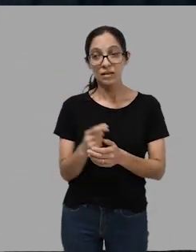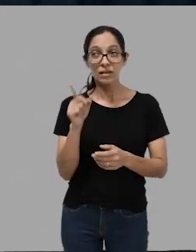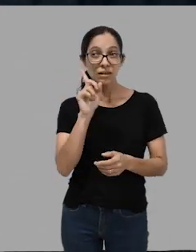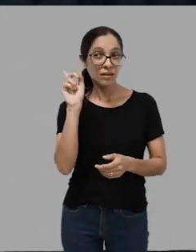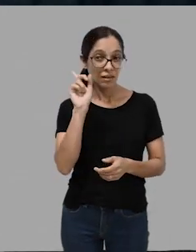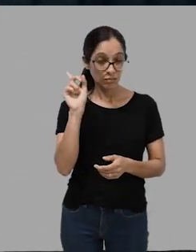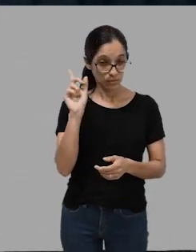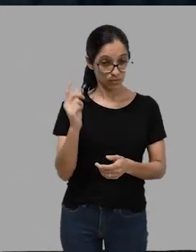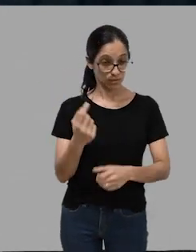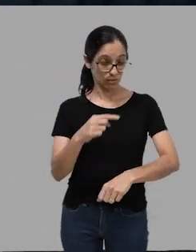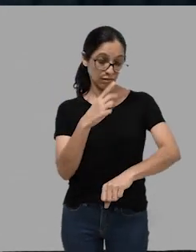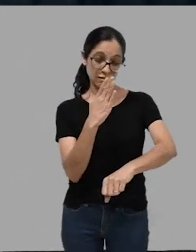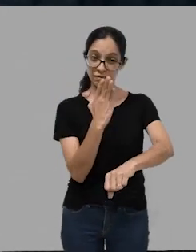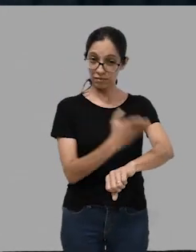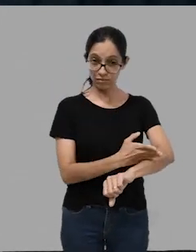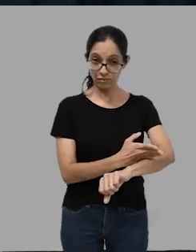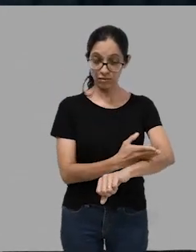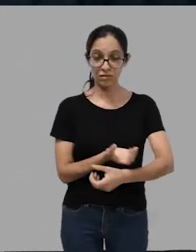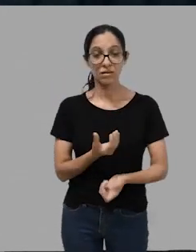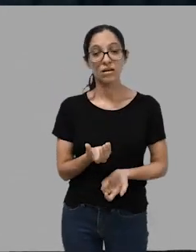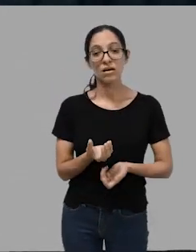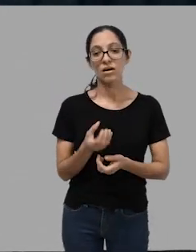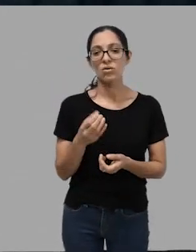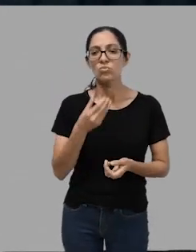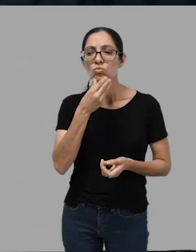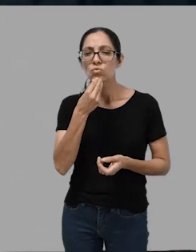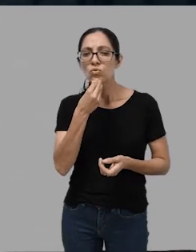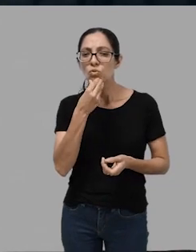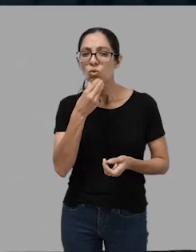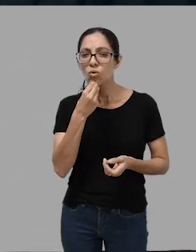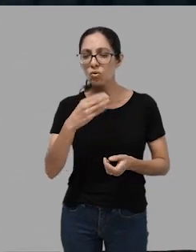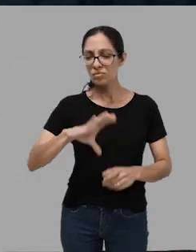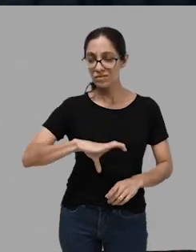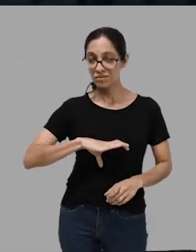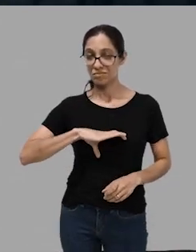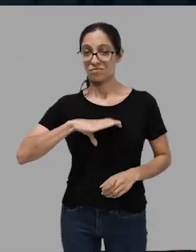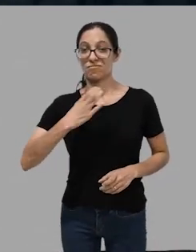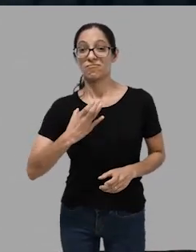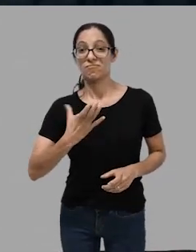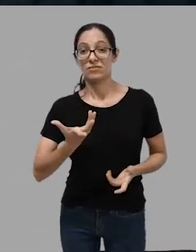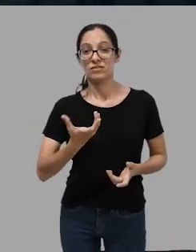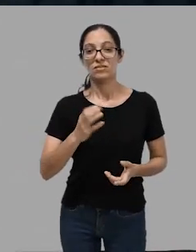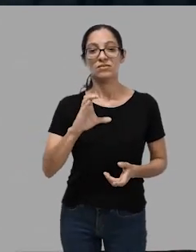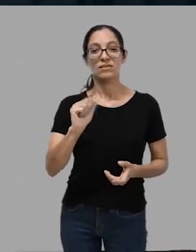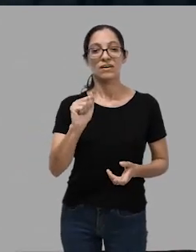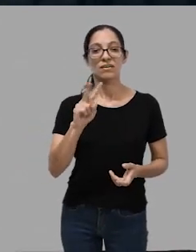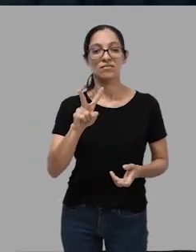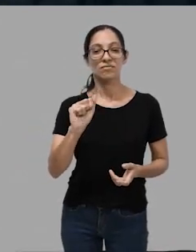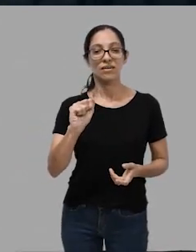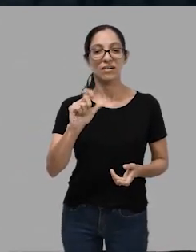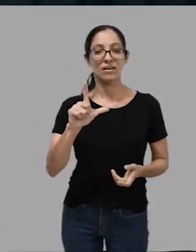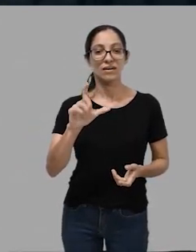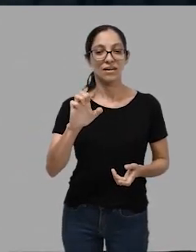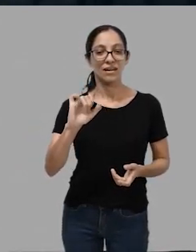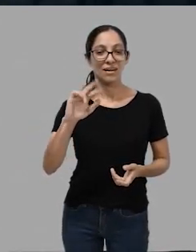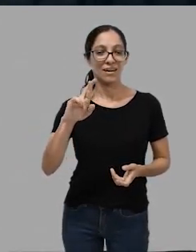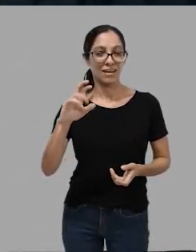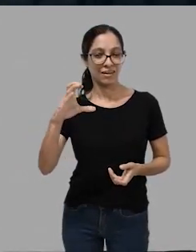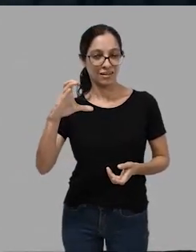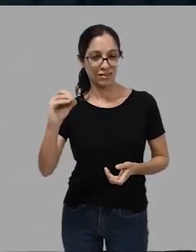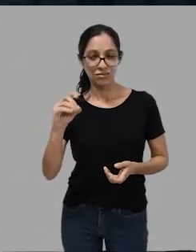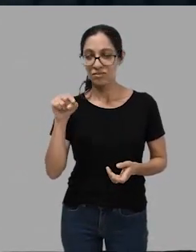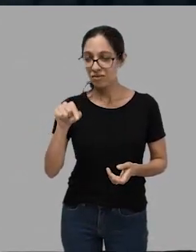Média Os Cavaleiros as histórias das novelas de Cavalaria eram essa questão heróica e